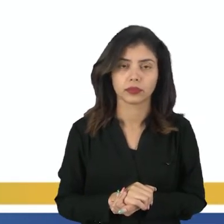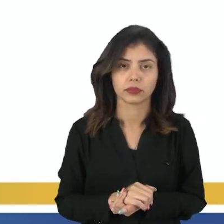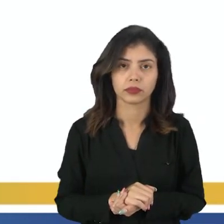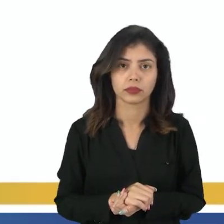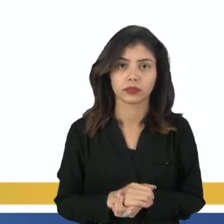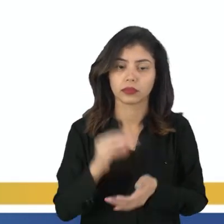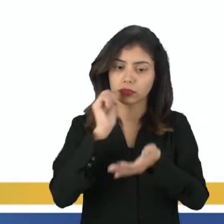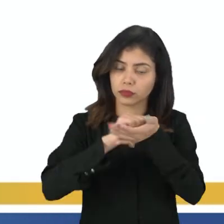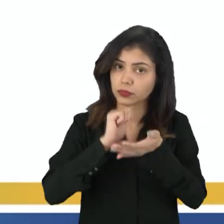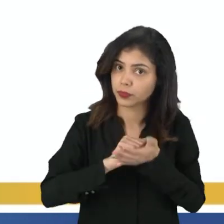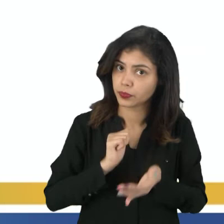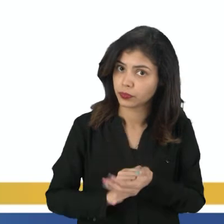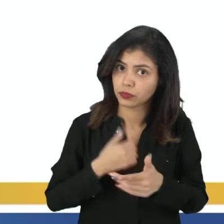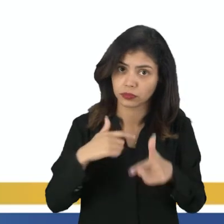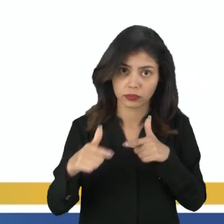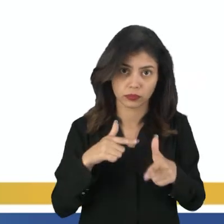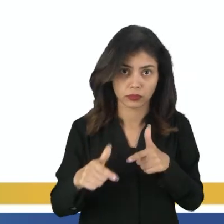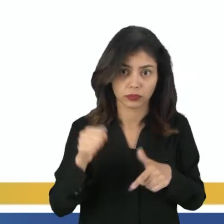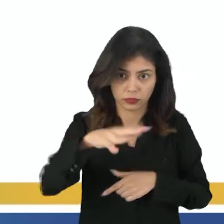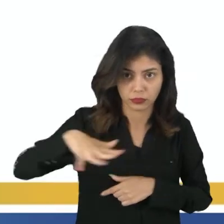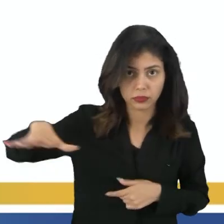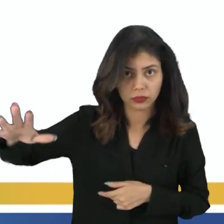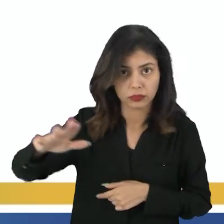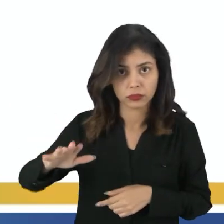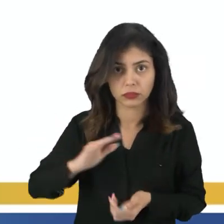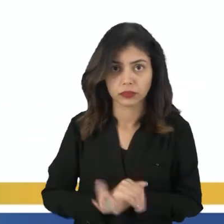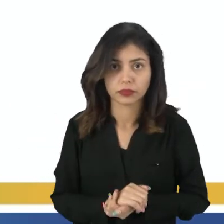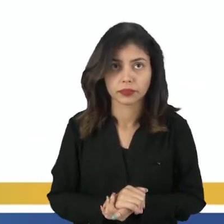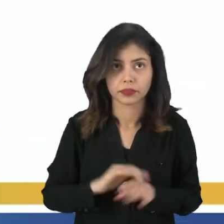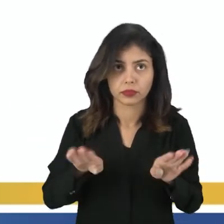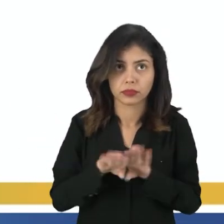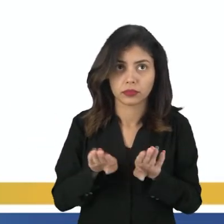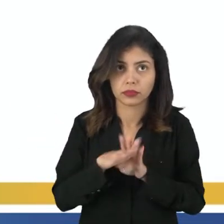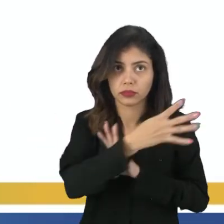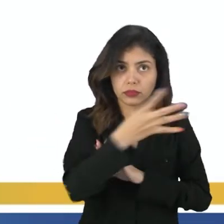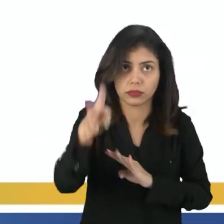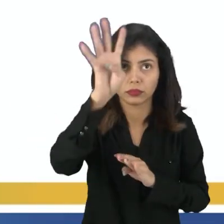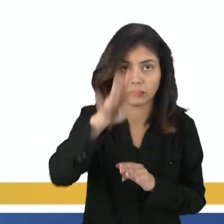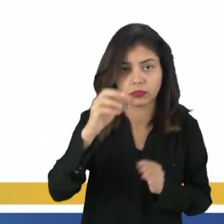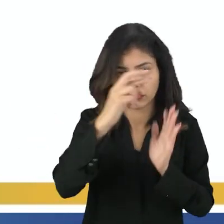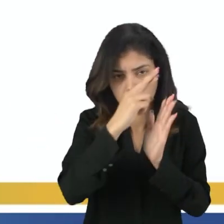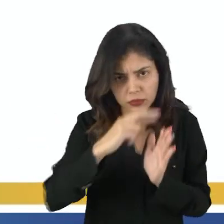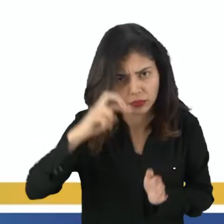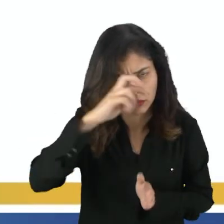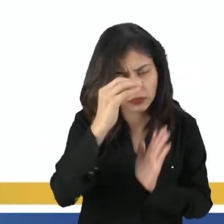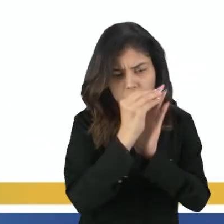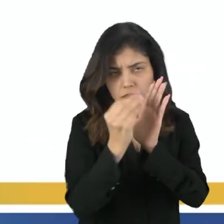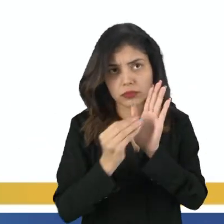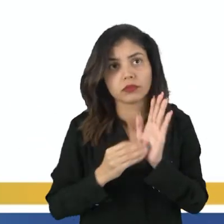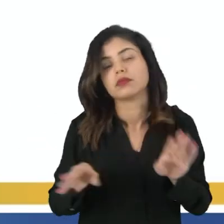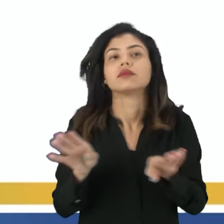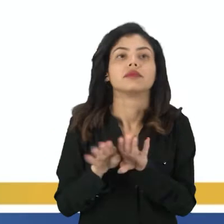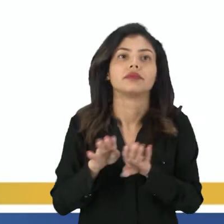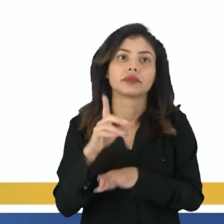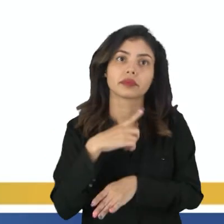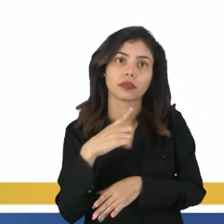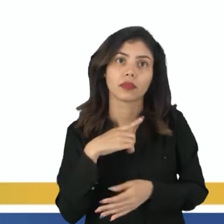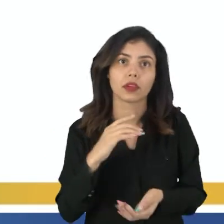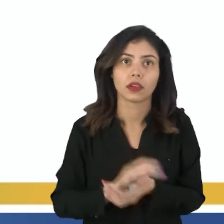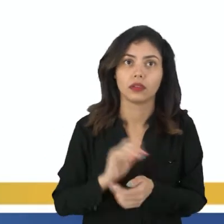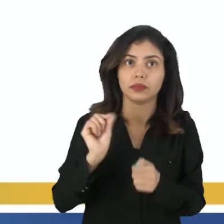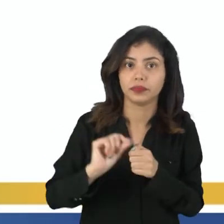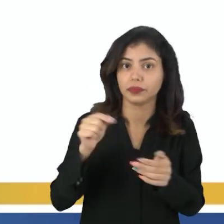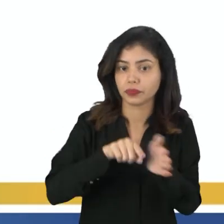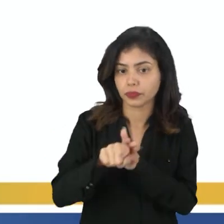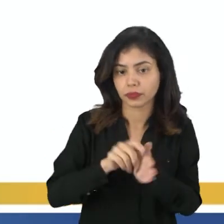do formulário, os trabalhos de campo e a tabulação e análise de dados. Nós temos também a elaboração dos